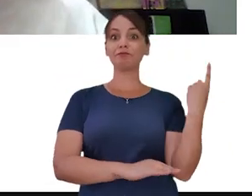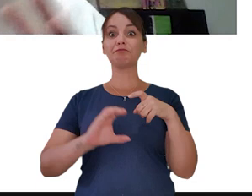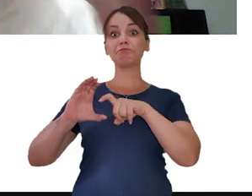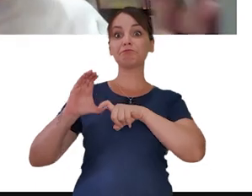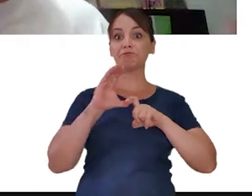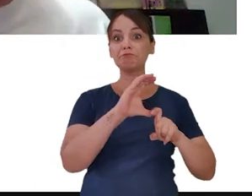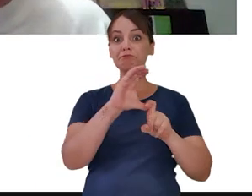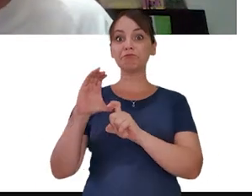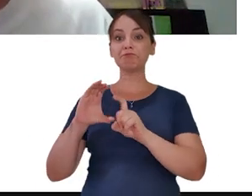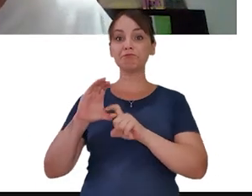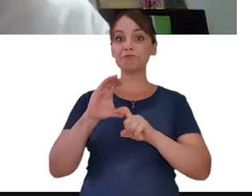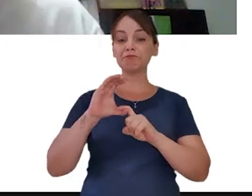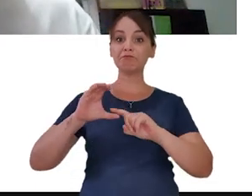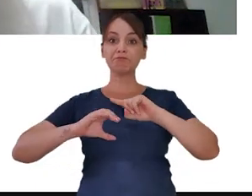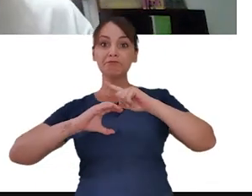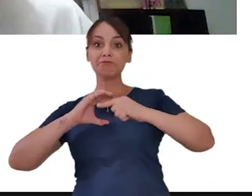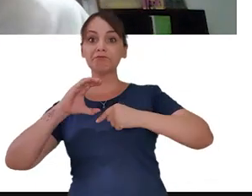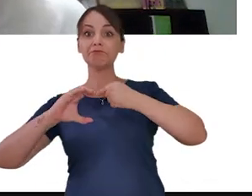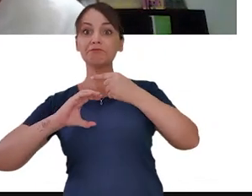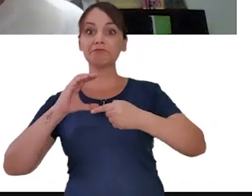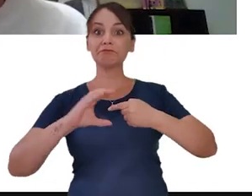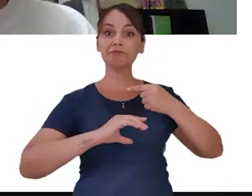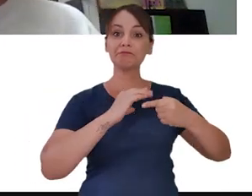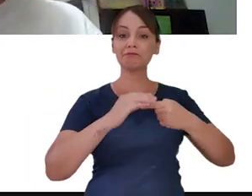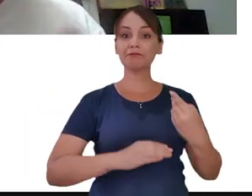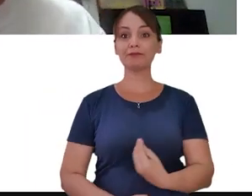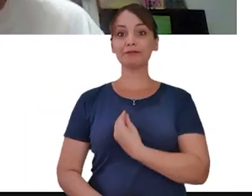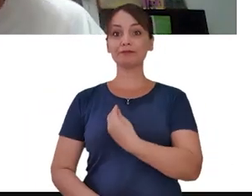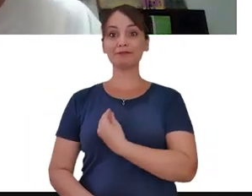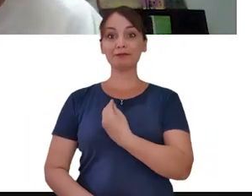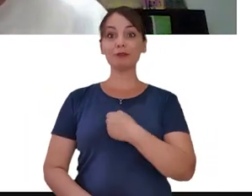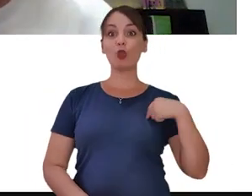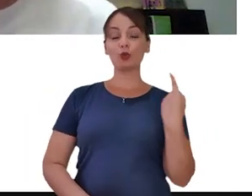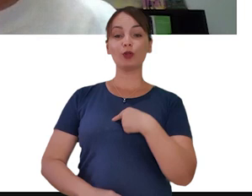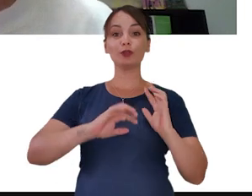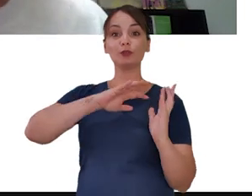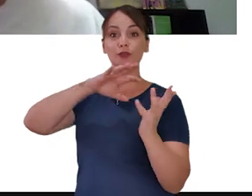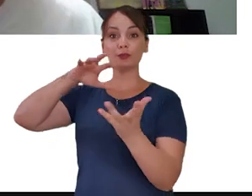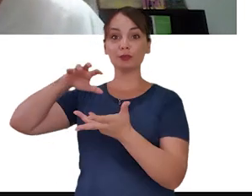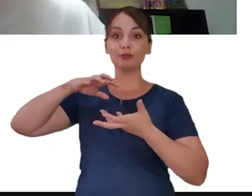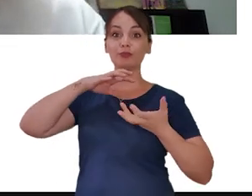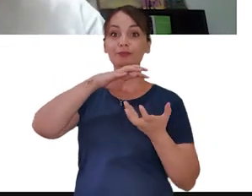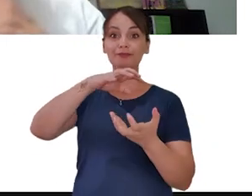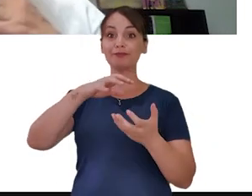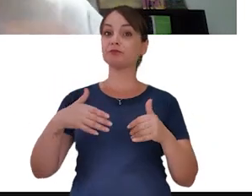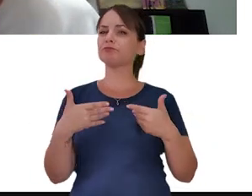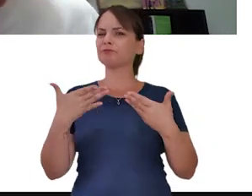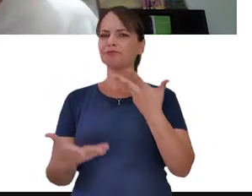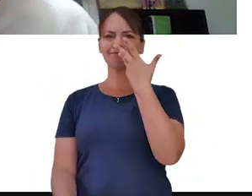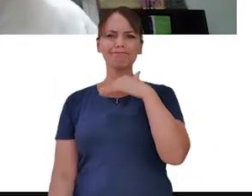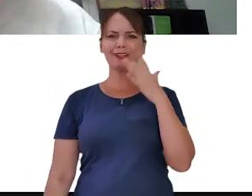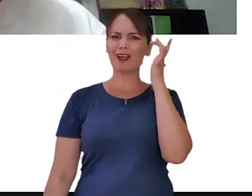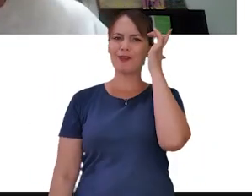uma teia de sustentação da vida, né? No nosso planeta. Então, com as crianças, isso é